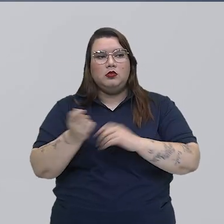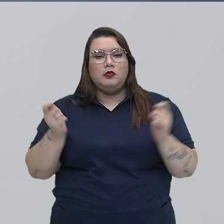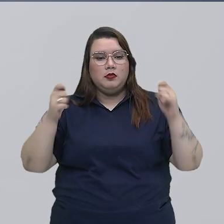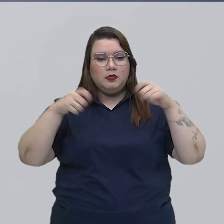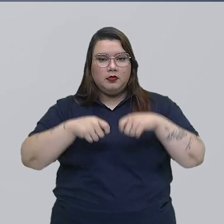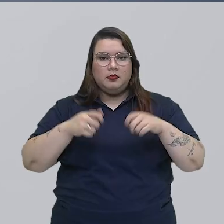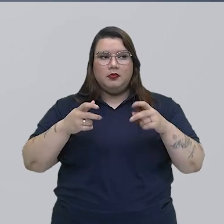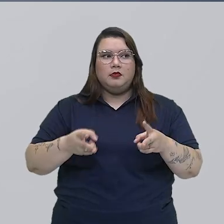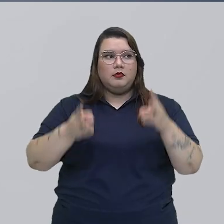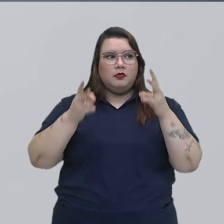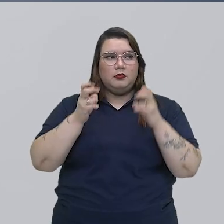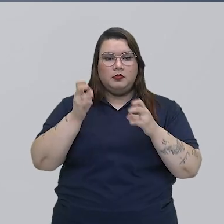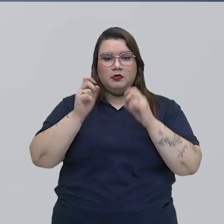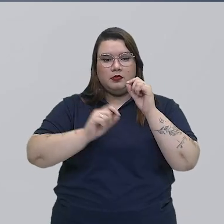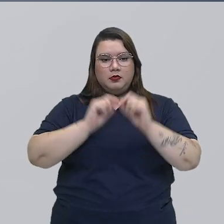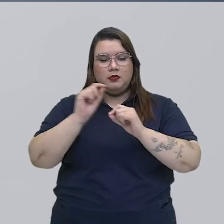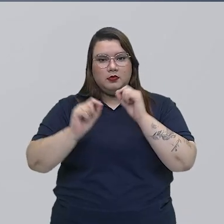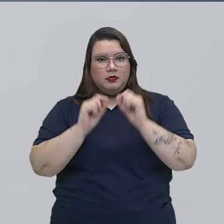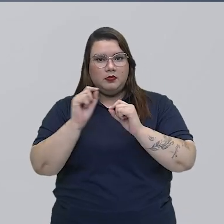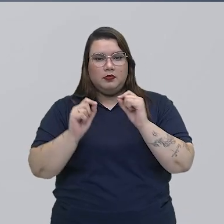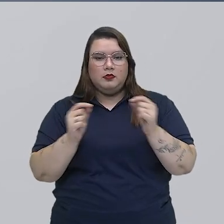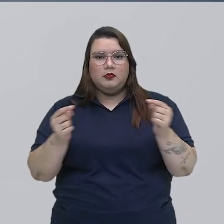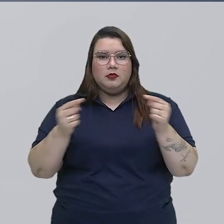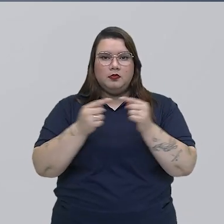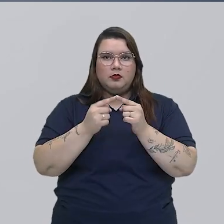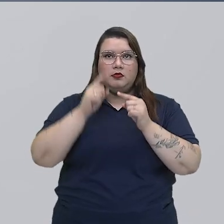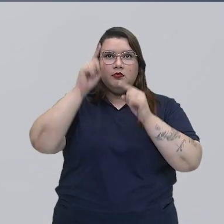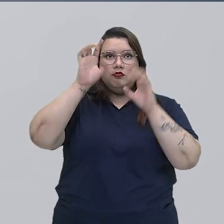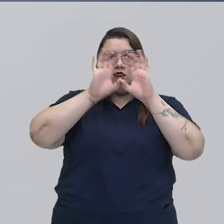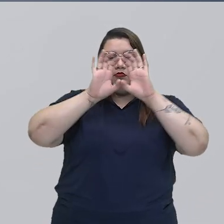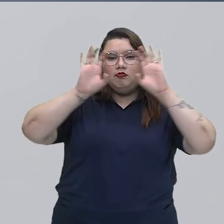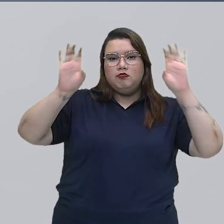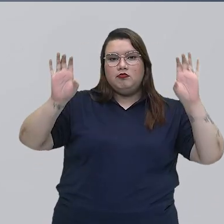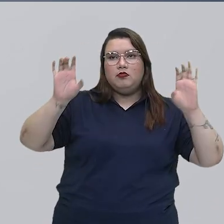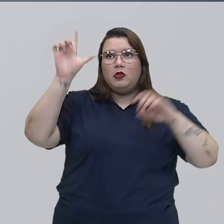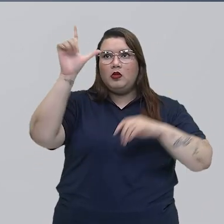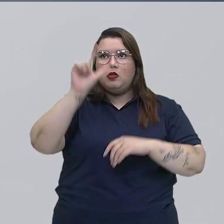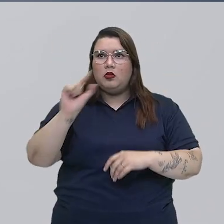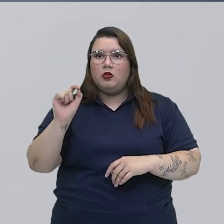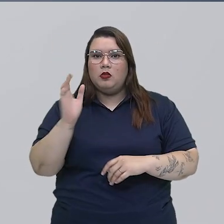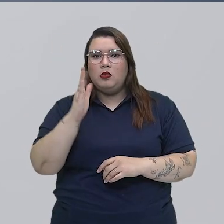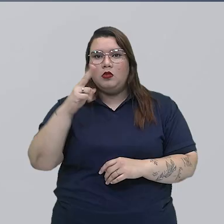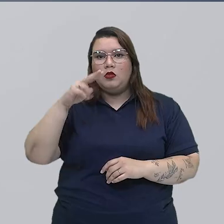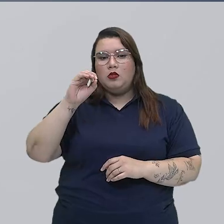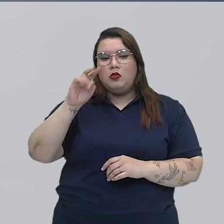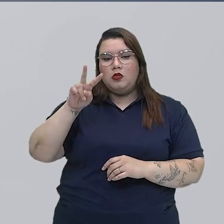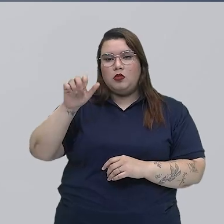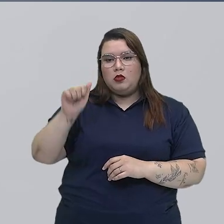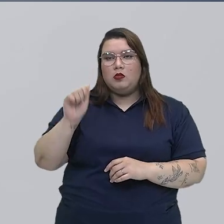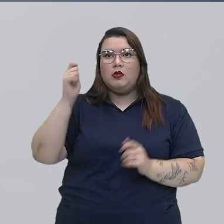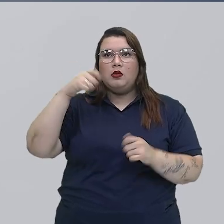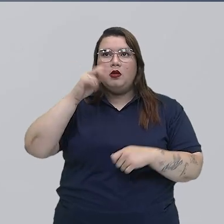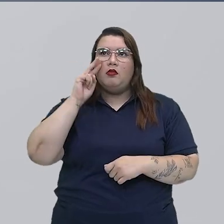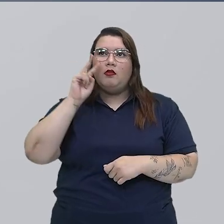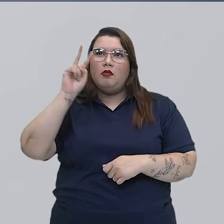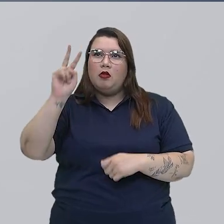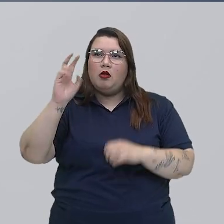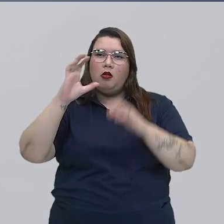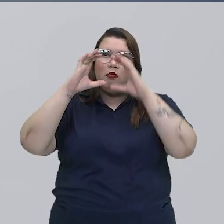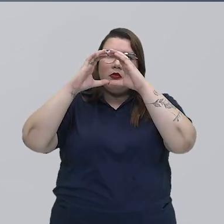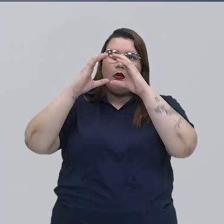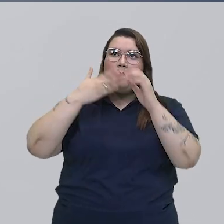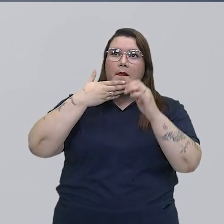conseguimos observar lá no céu a lua nova, né? Então, a gente consegue